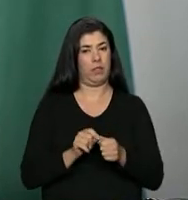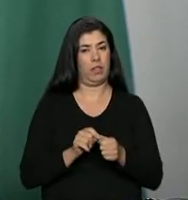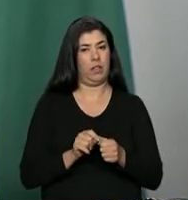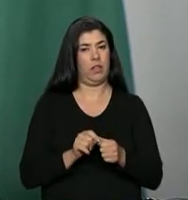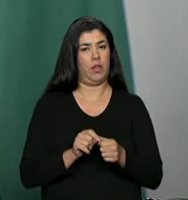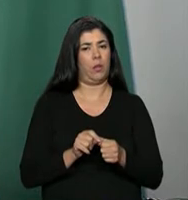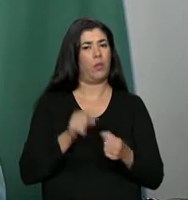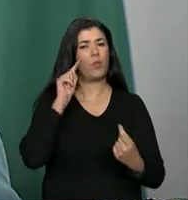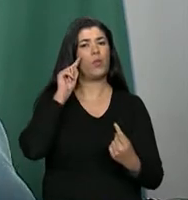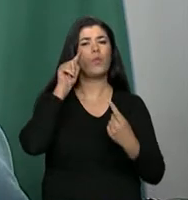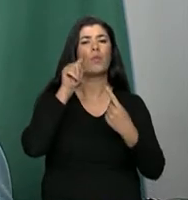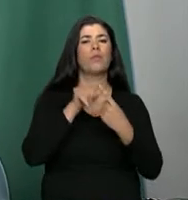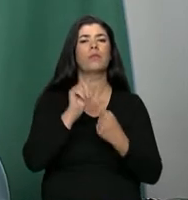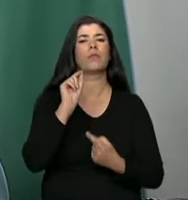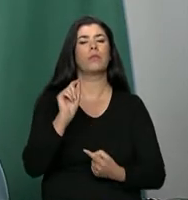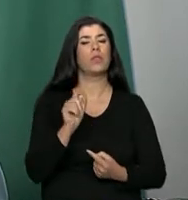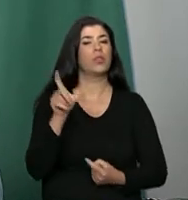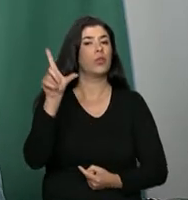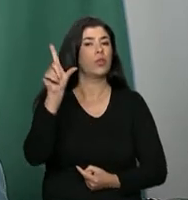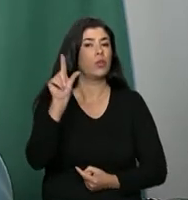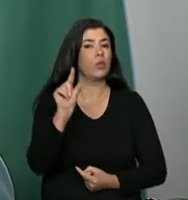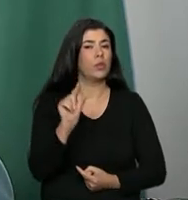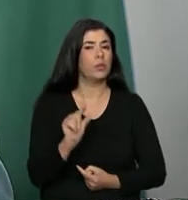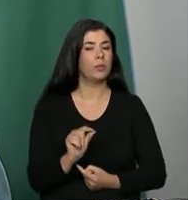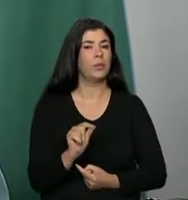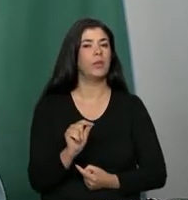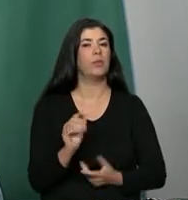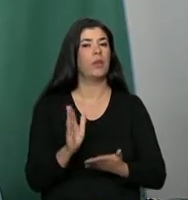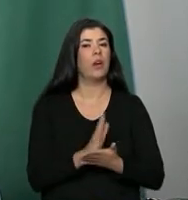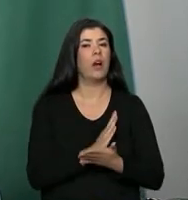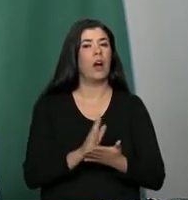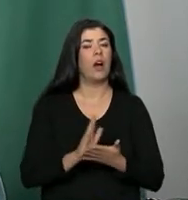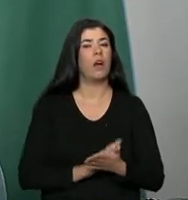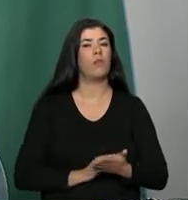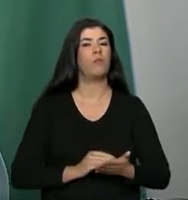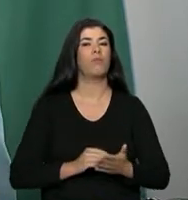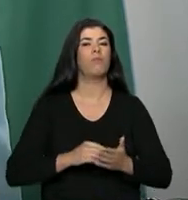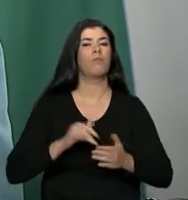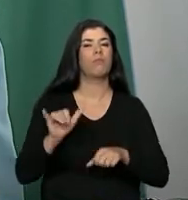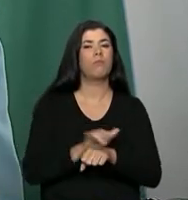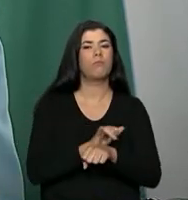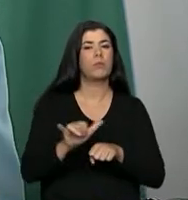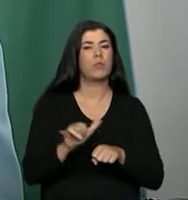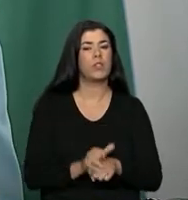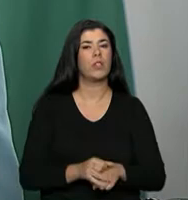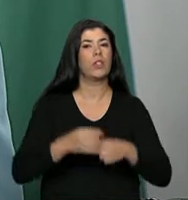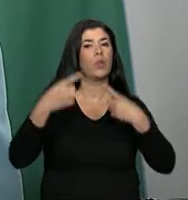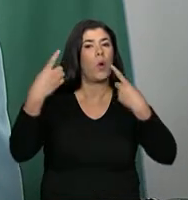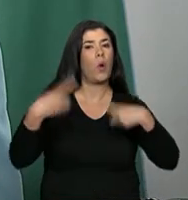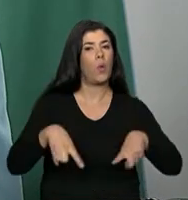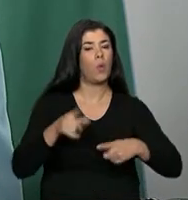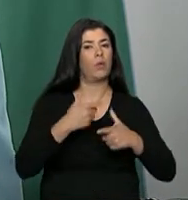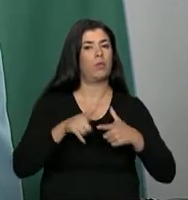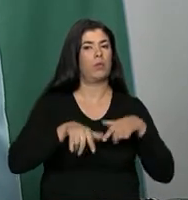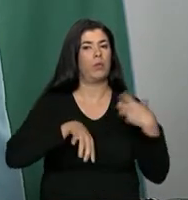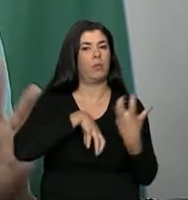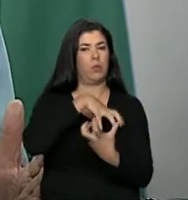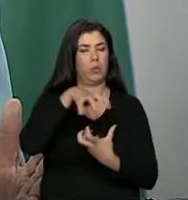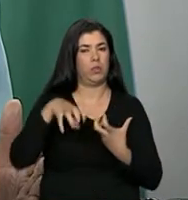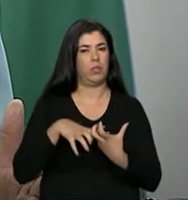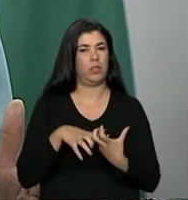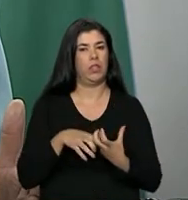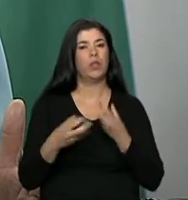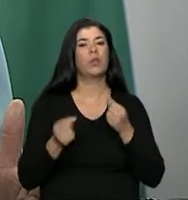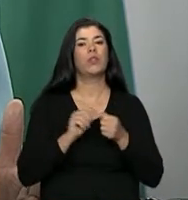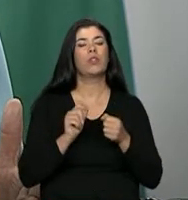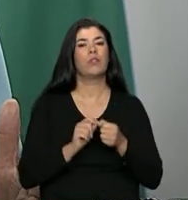reduzir o tamanho das medidas contracíclicas. Aí nós diminuímos o subsídio